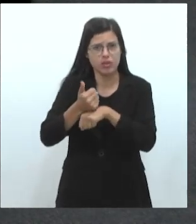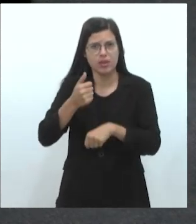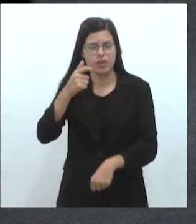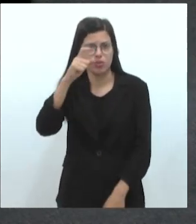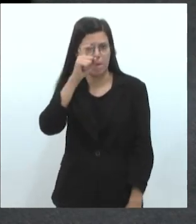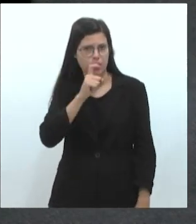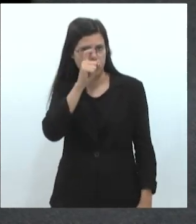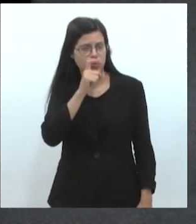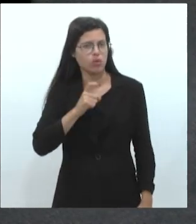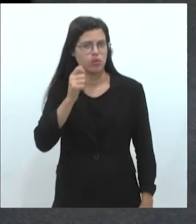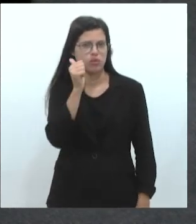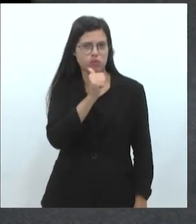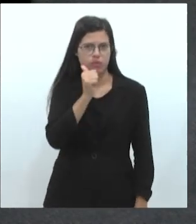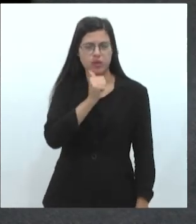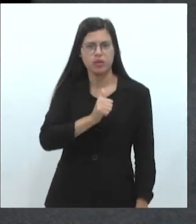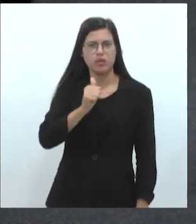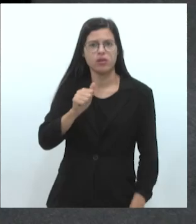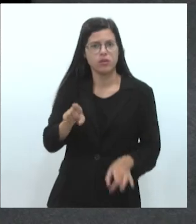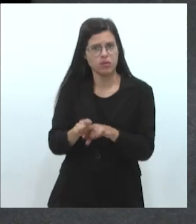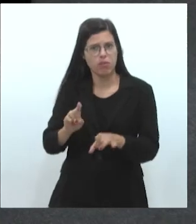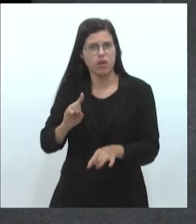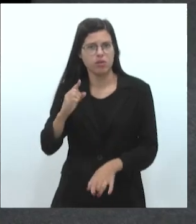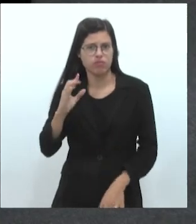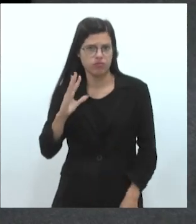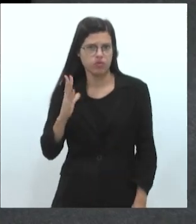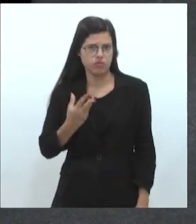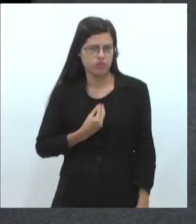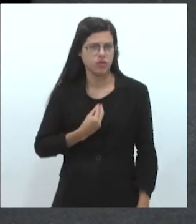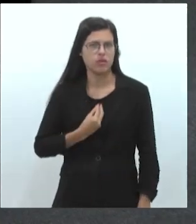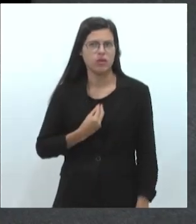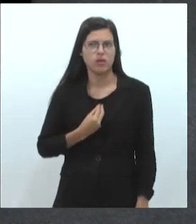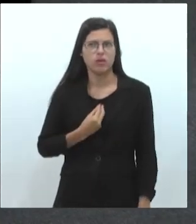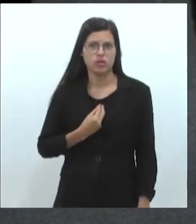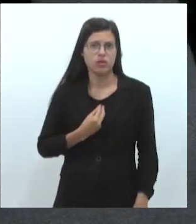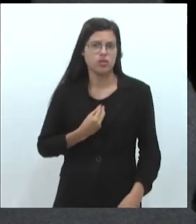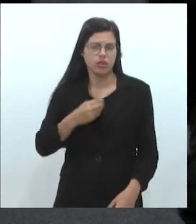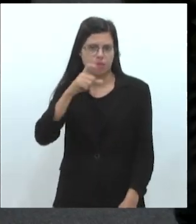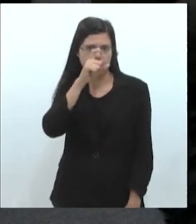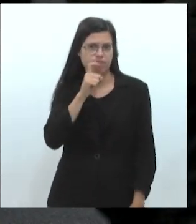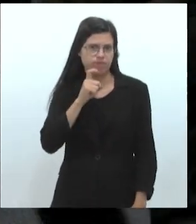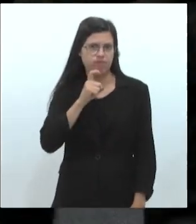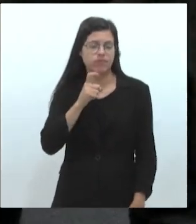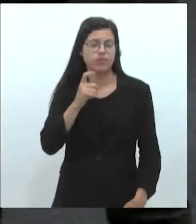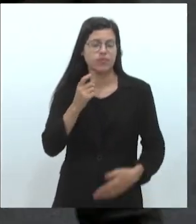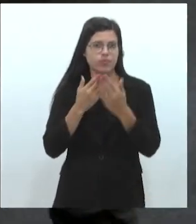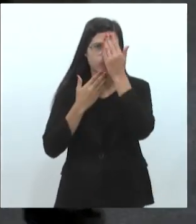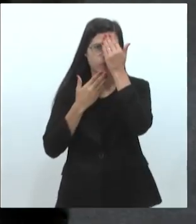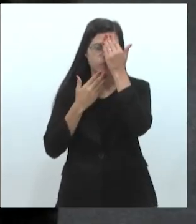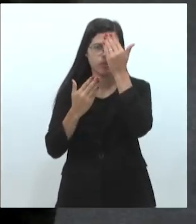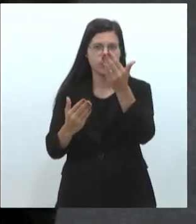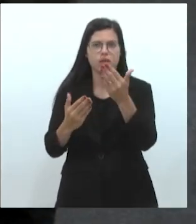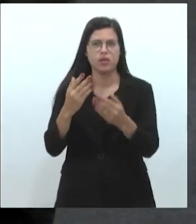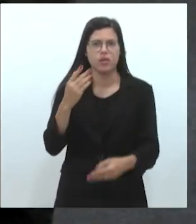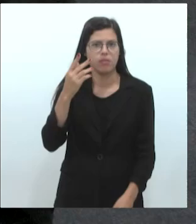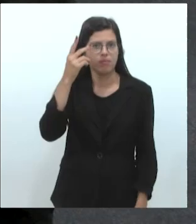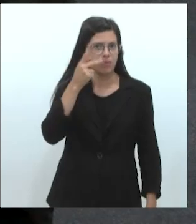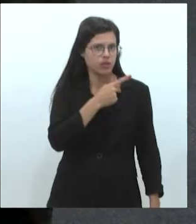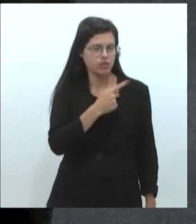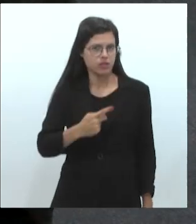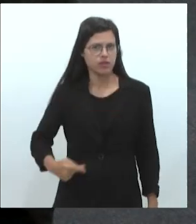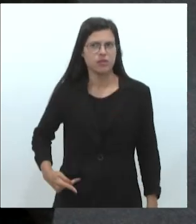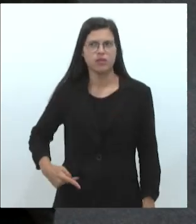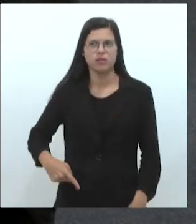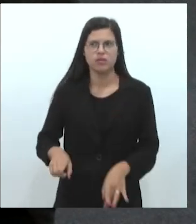também da população trans, dos homens trans em especial, que menstruam. Então, muito obrigada, senhora presidenta, muito obrigada aos